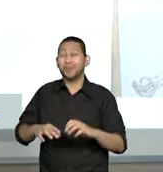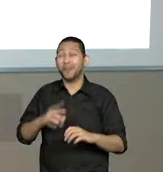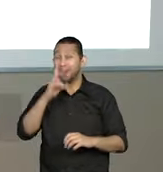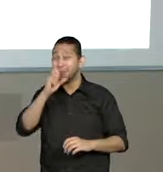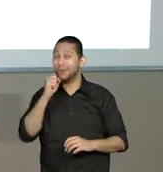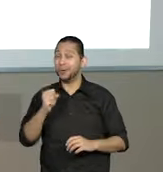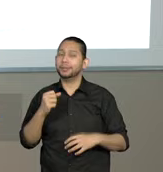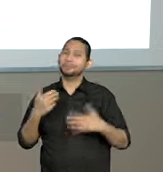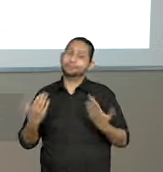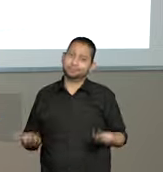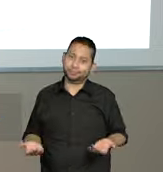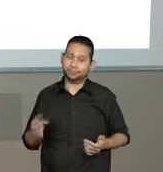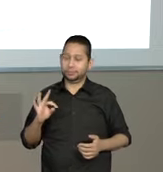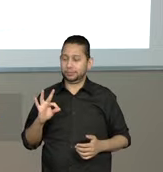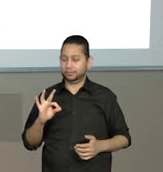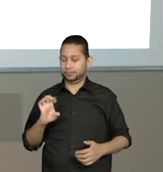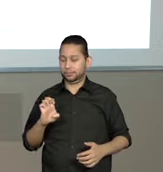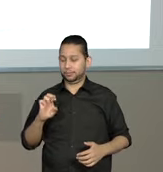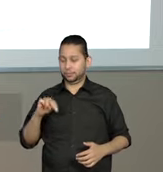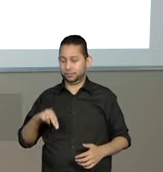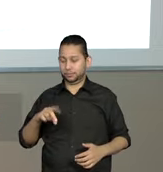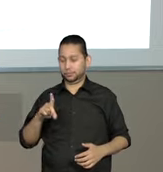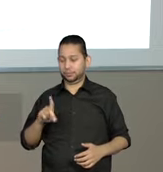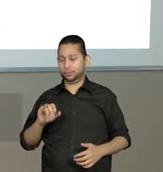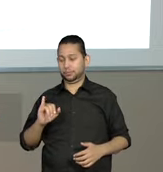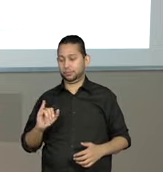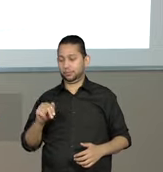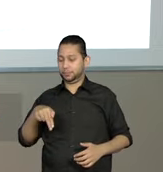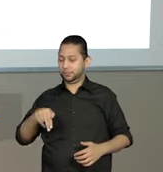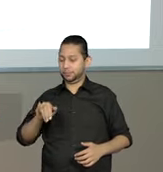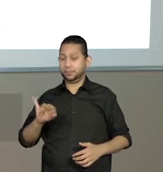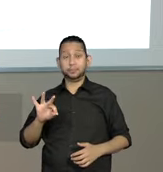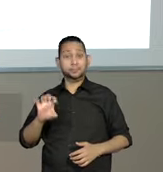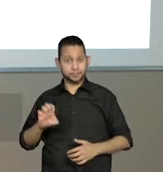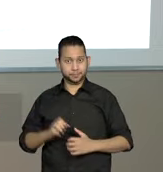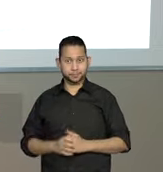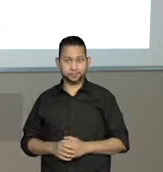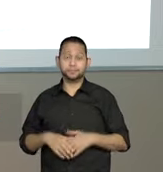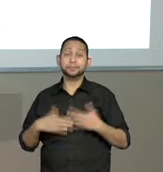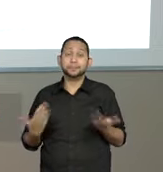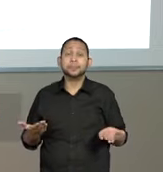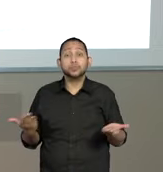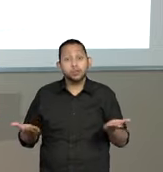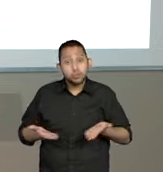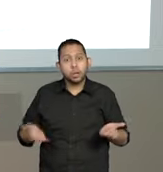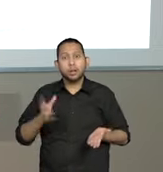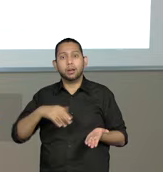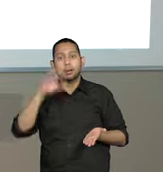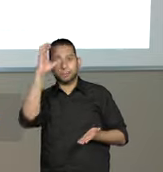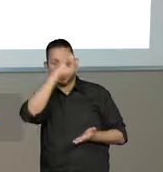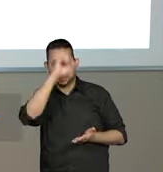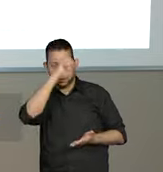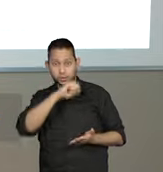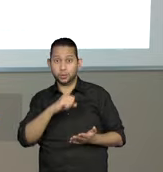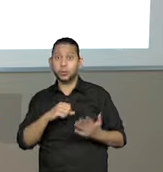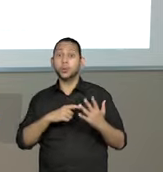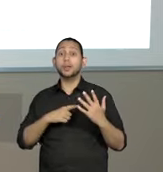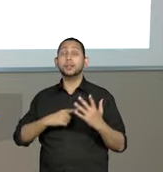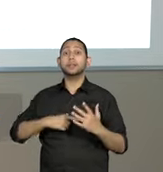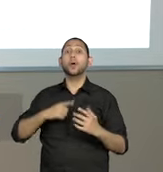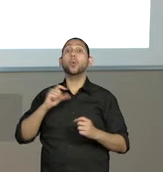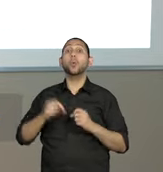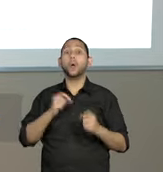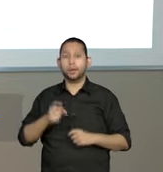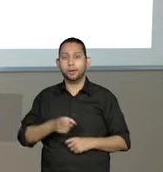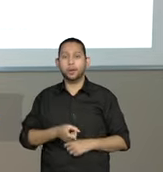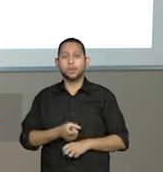pulso. Então, nós já aprendemos que nós temos ossos que dão sustentação,